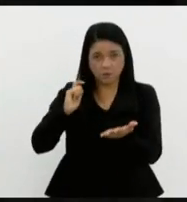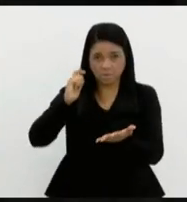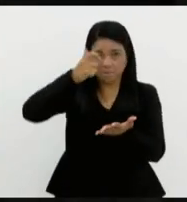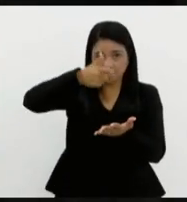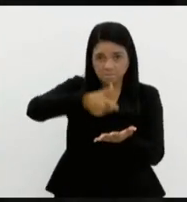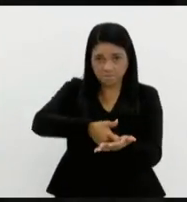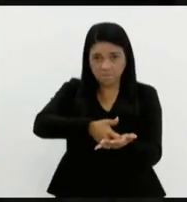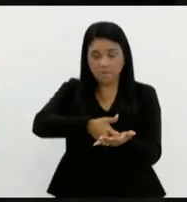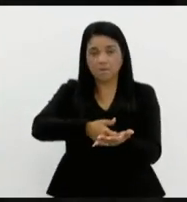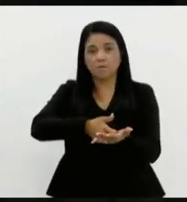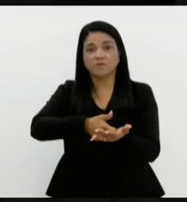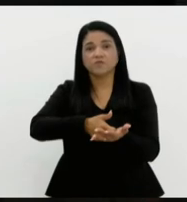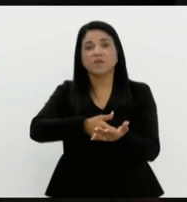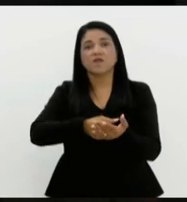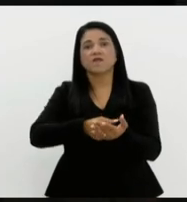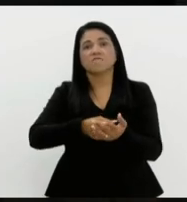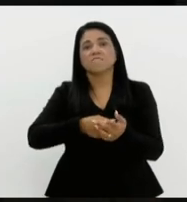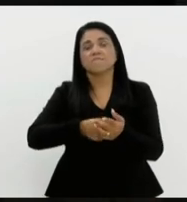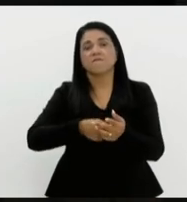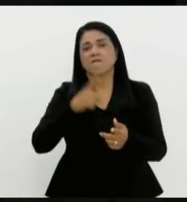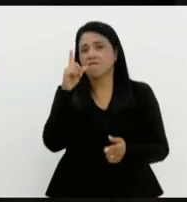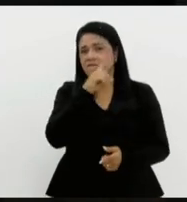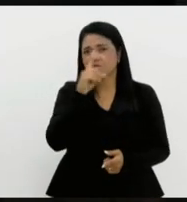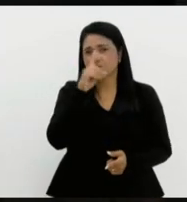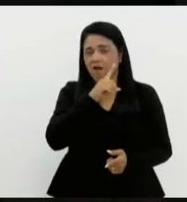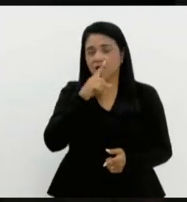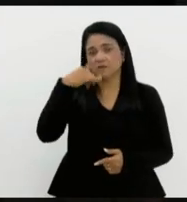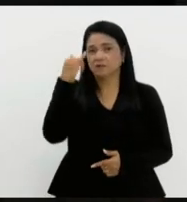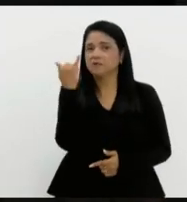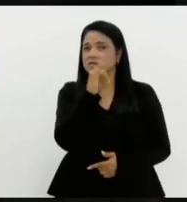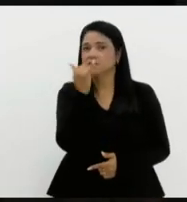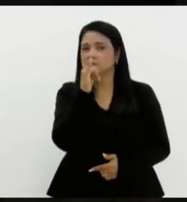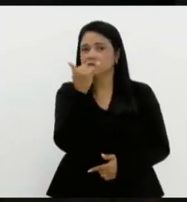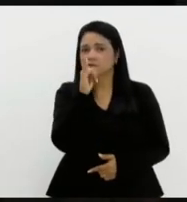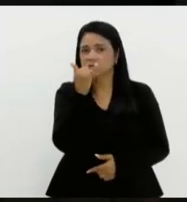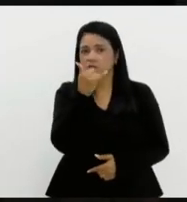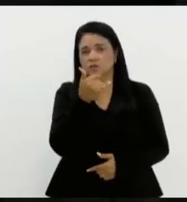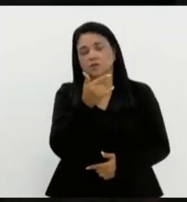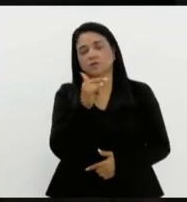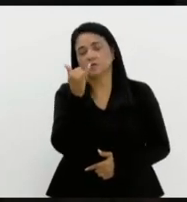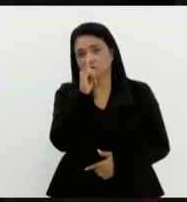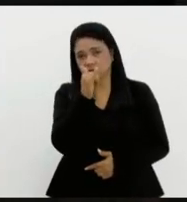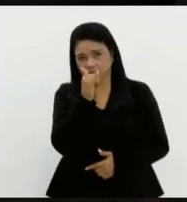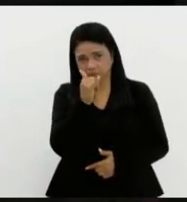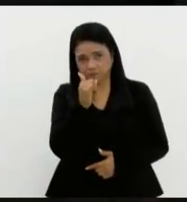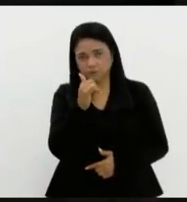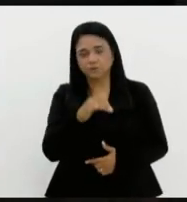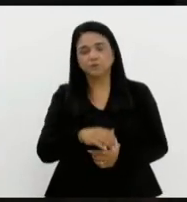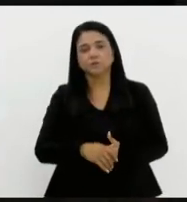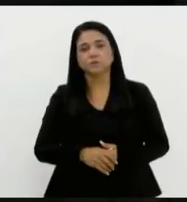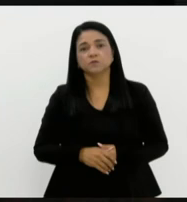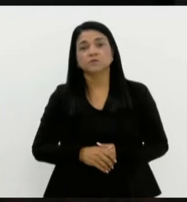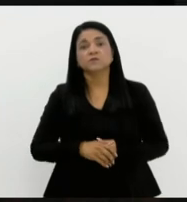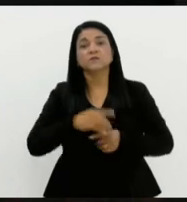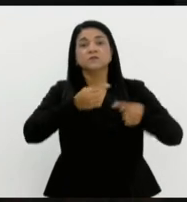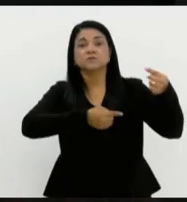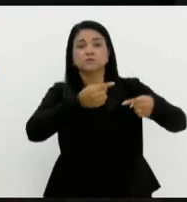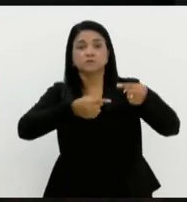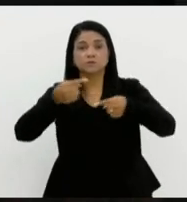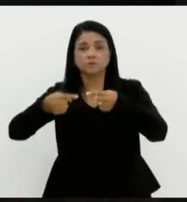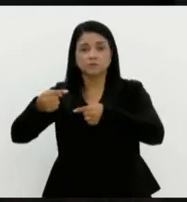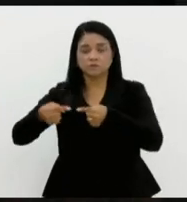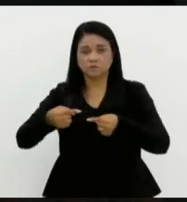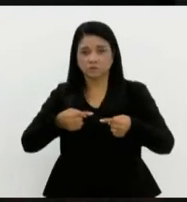na hipótese de falha no fornecimento de energia elétrica e dá outras providências. Em discussão.